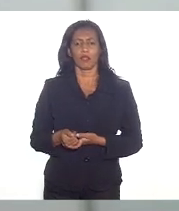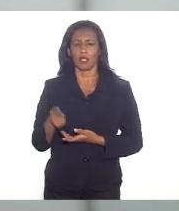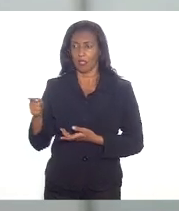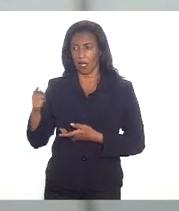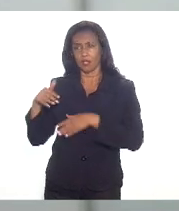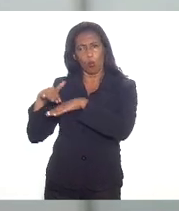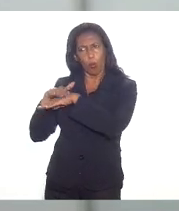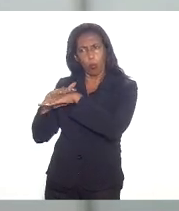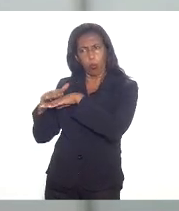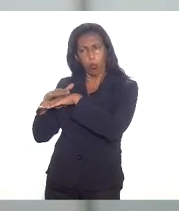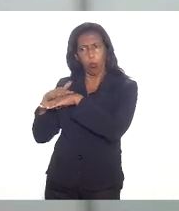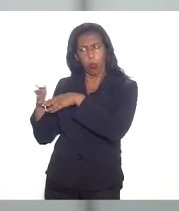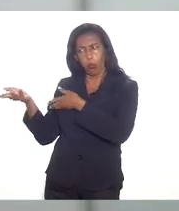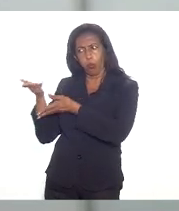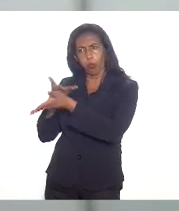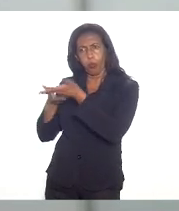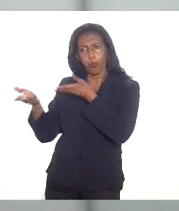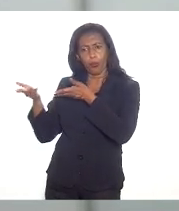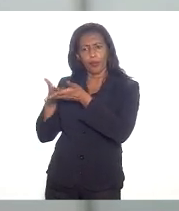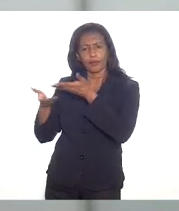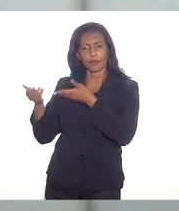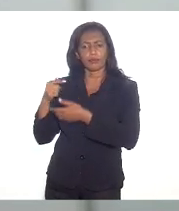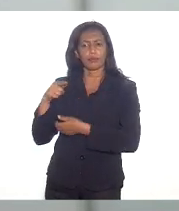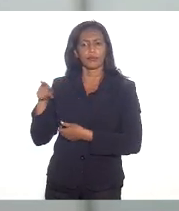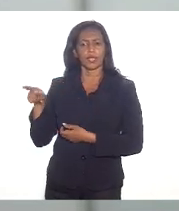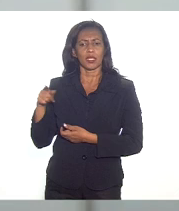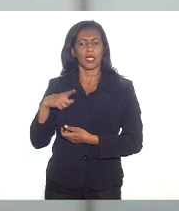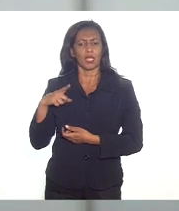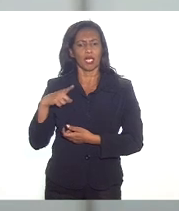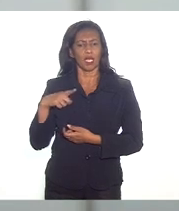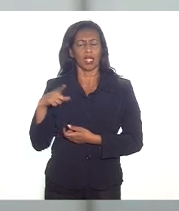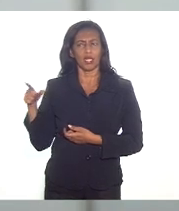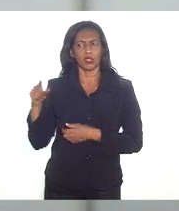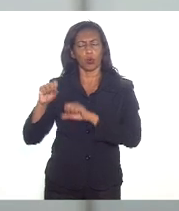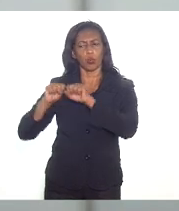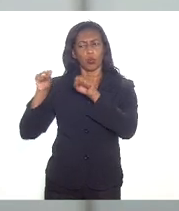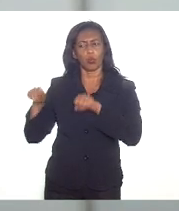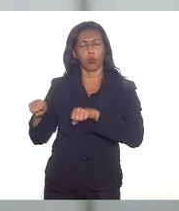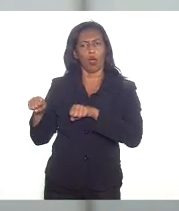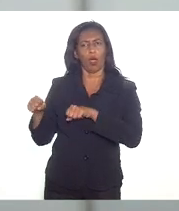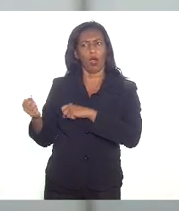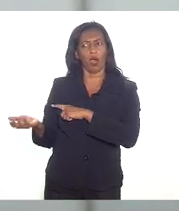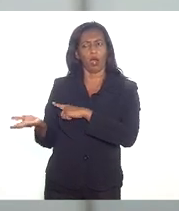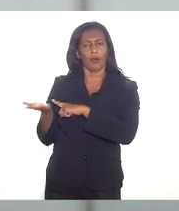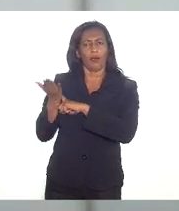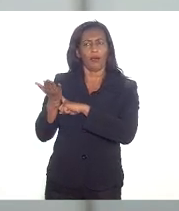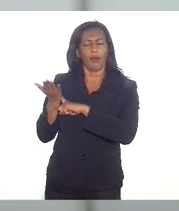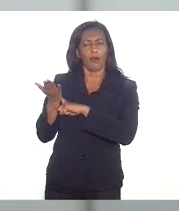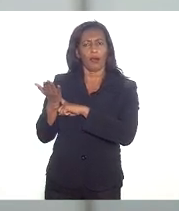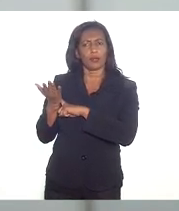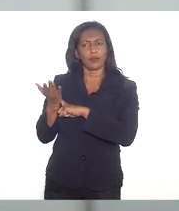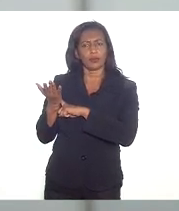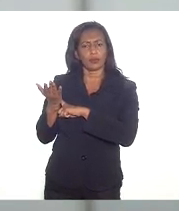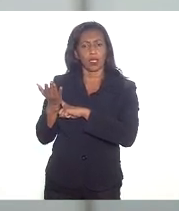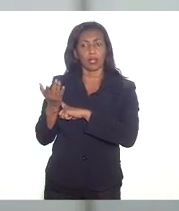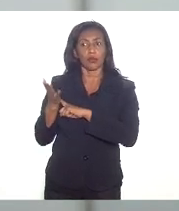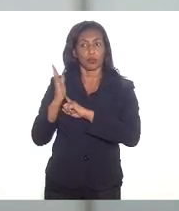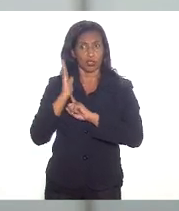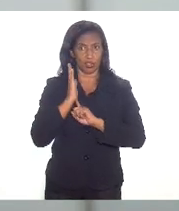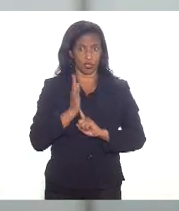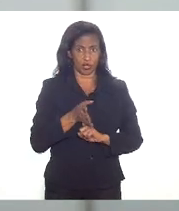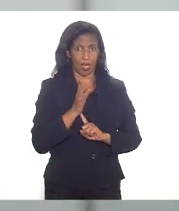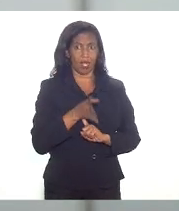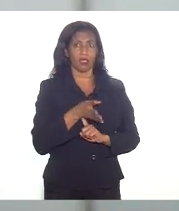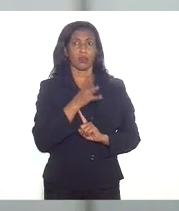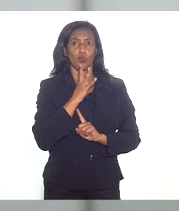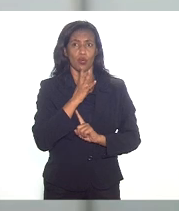dessas conversas, e eles mesmos estão estruturando uma matriz em sumo produto, e já rodaram numa do